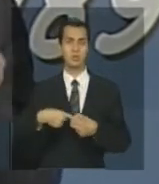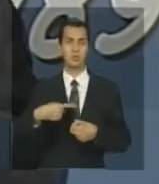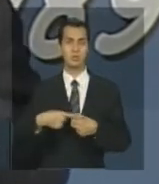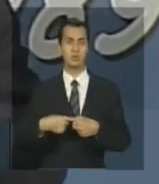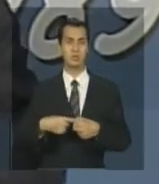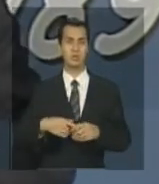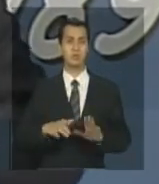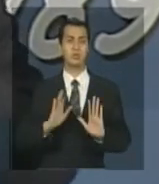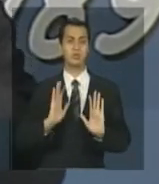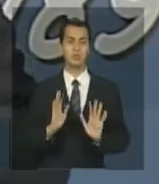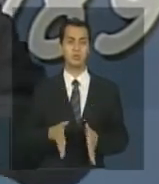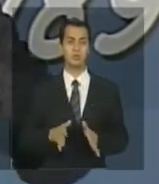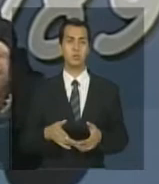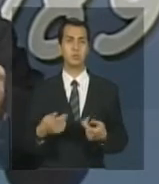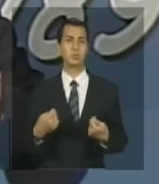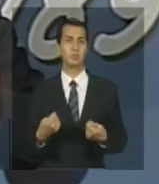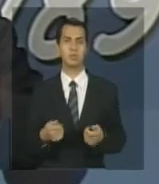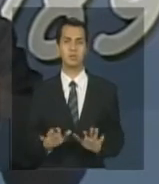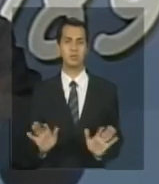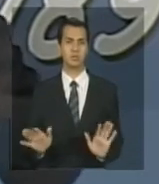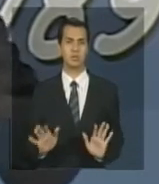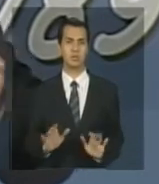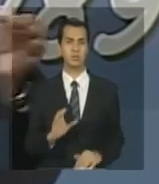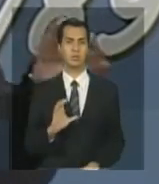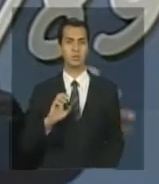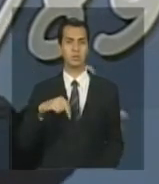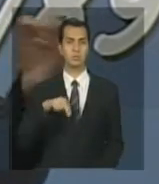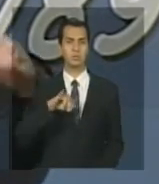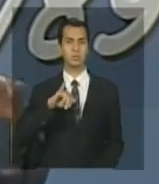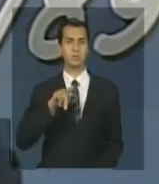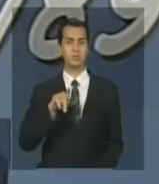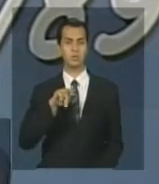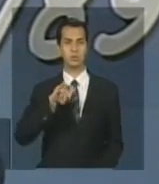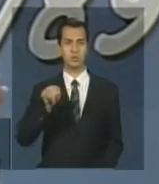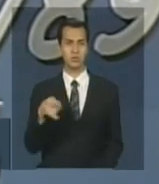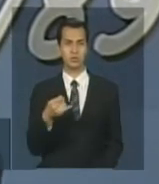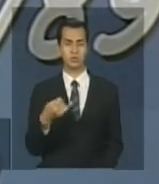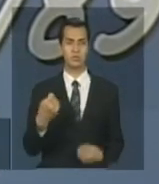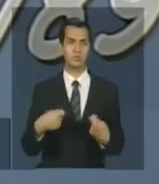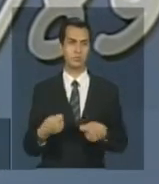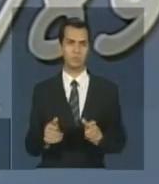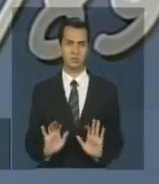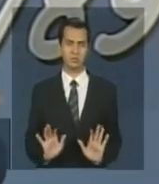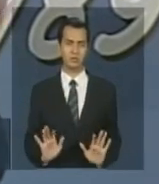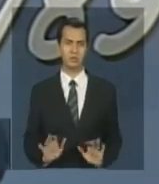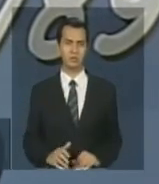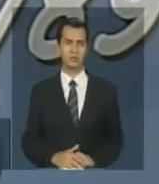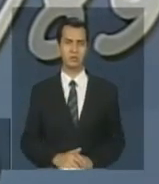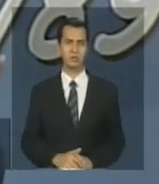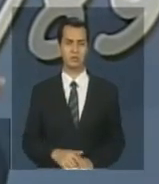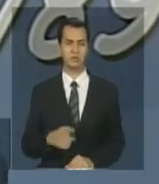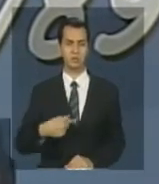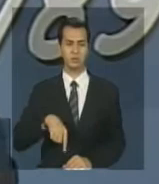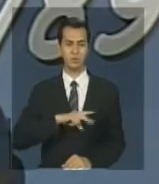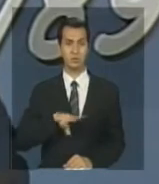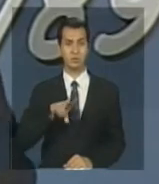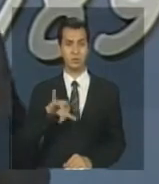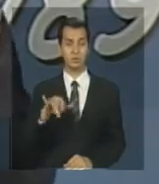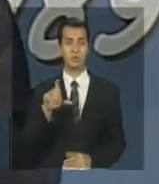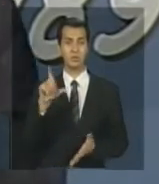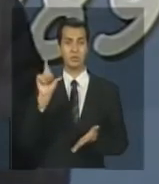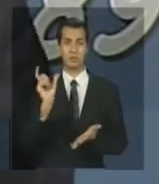estarão dispensados de Abril é o seu CNPJ próprio para Defesa Civil vamos emitir o